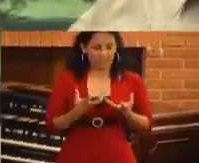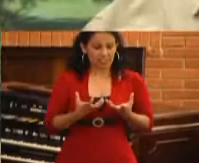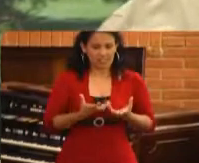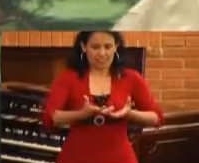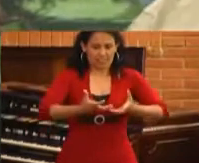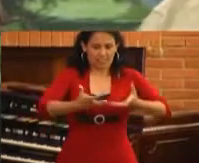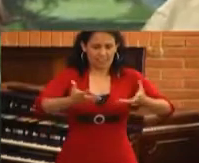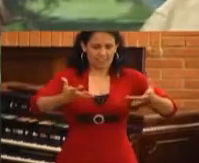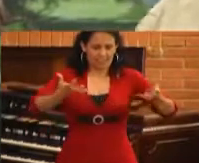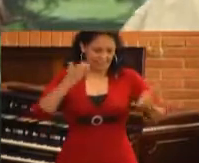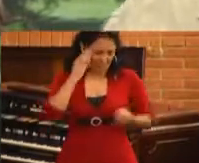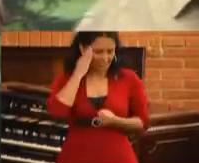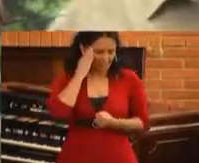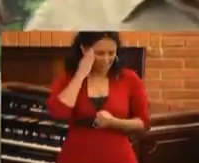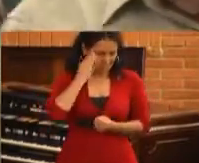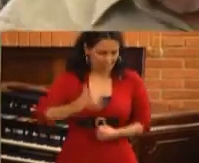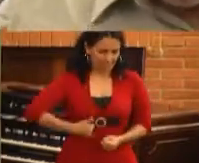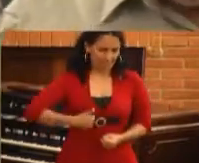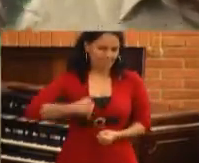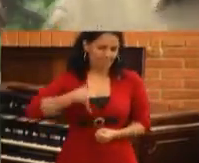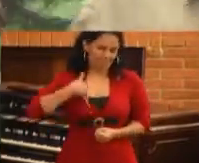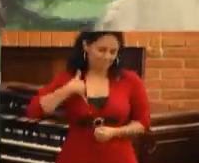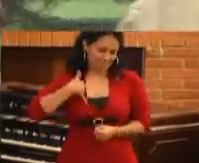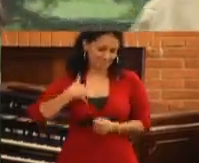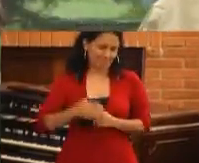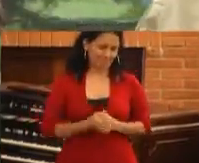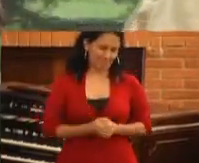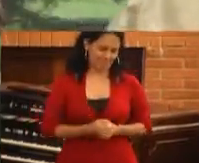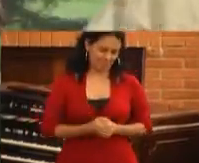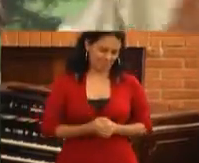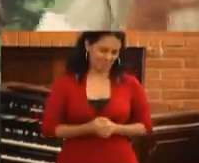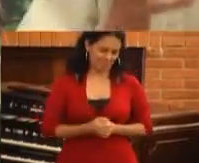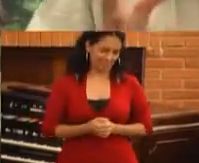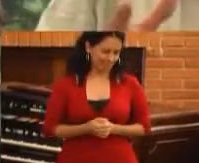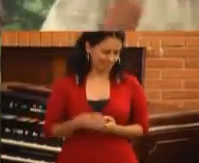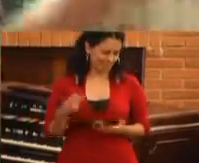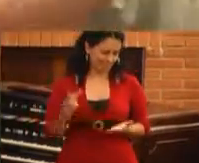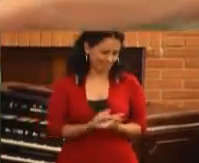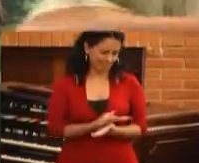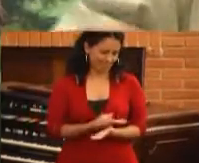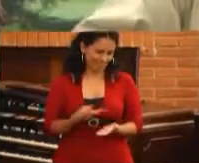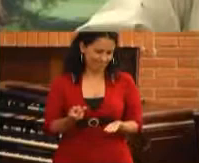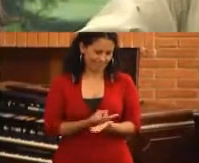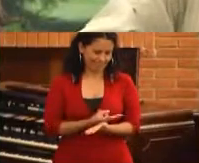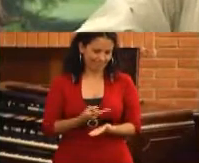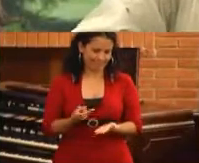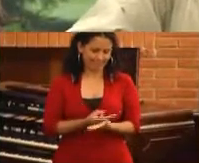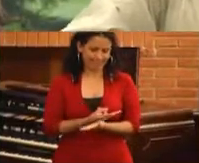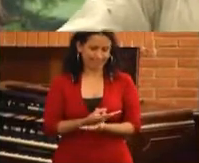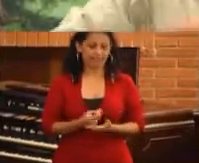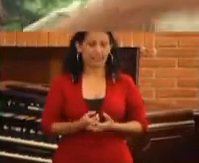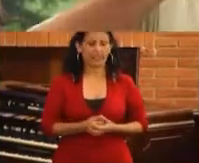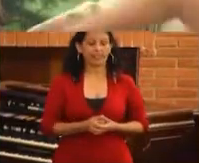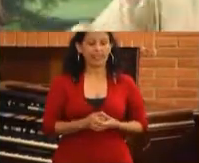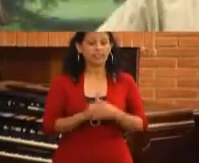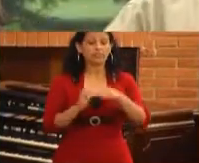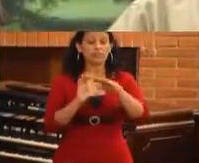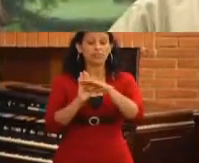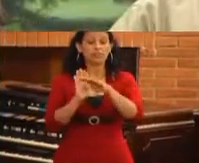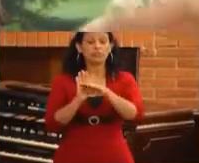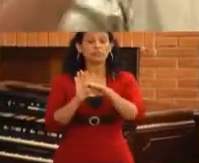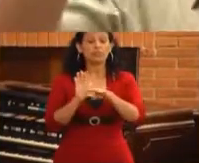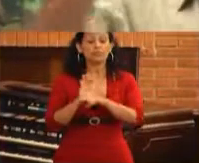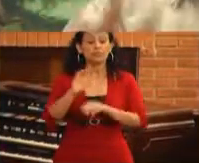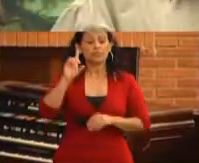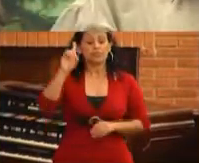Agora, o plano de Deus é uma vida que vai viver dentro de mim.